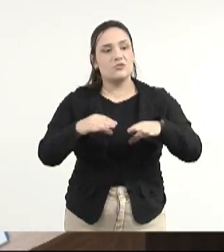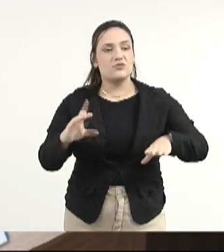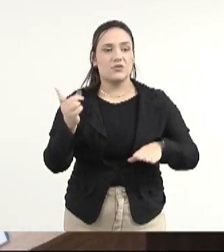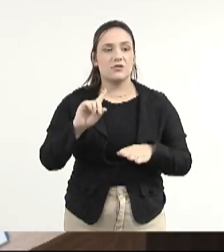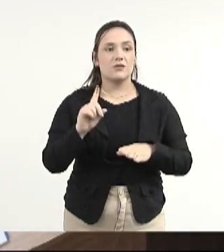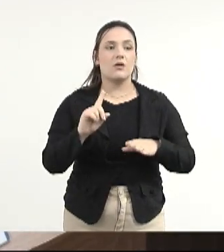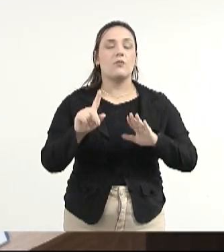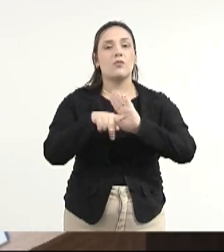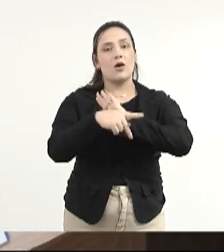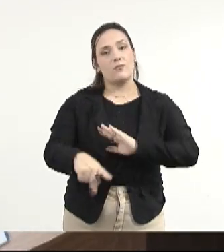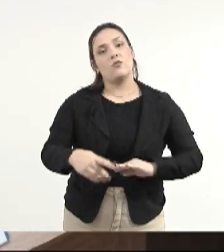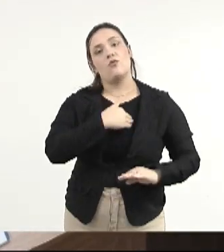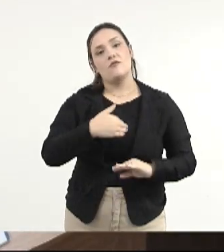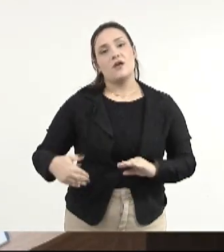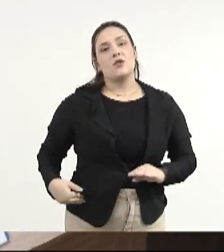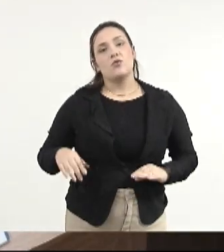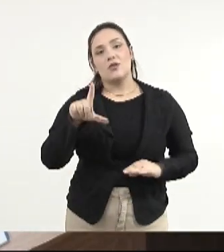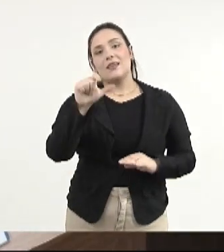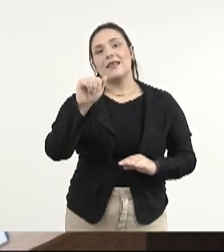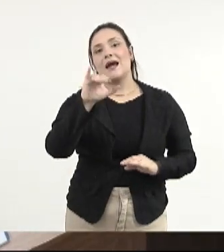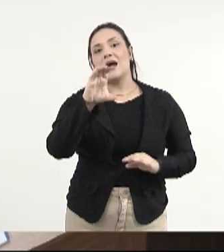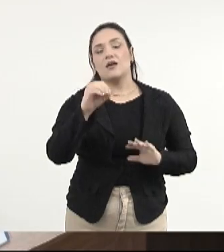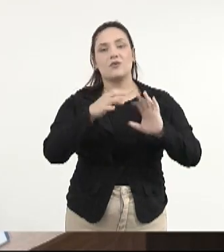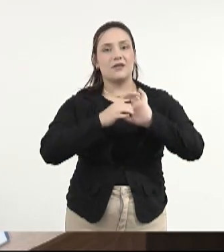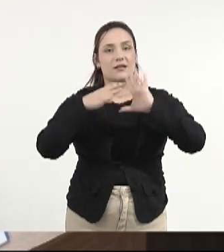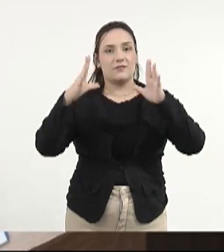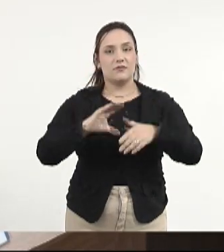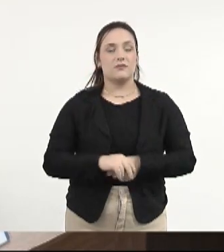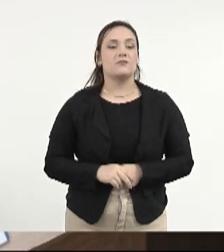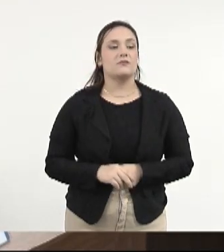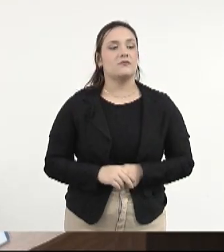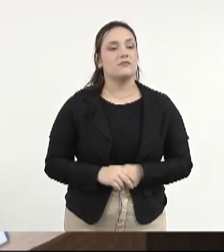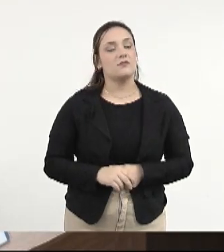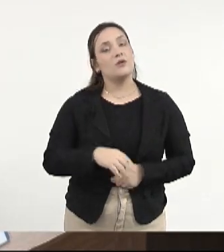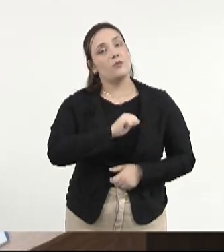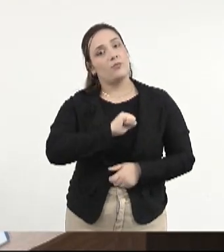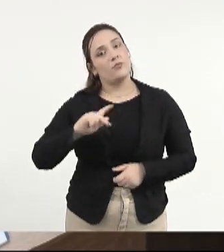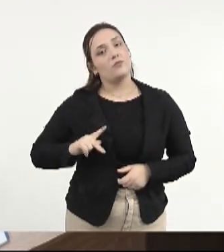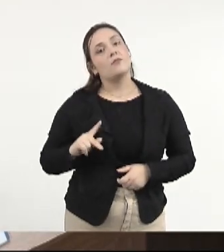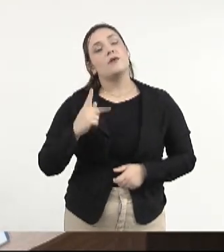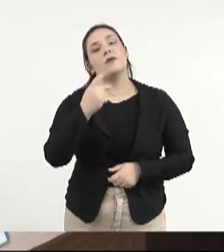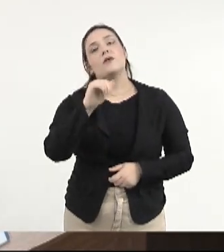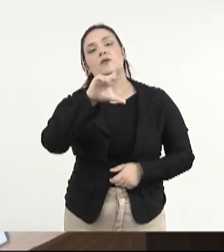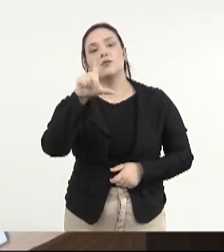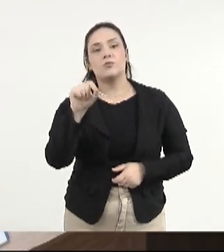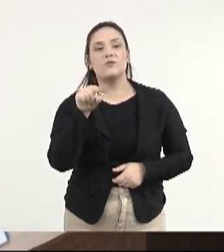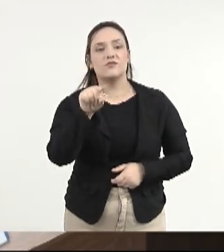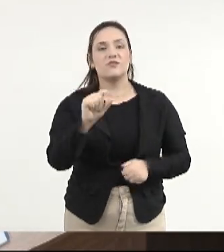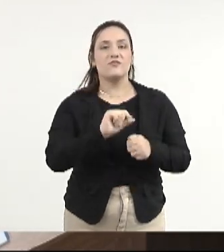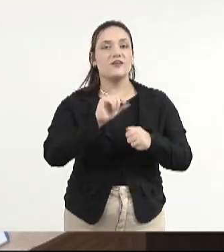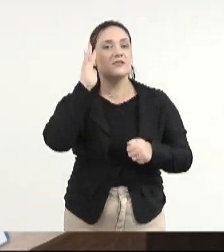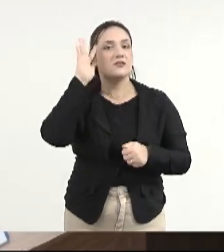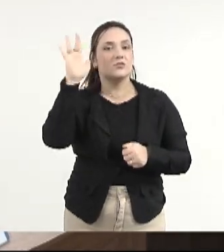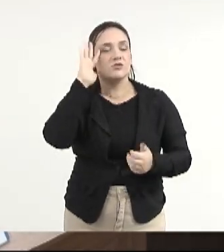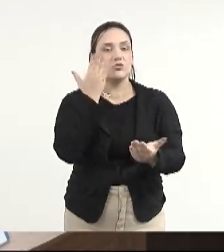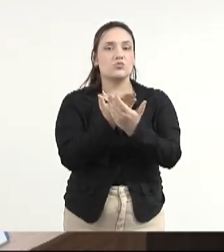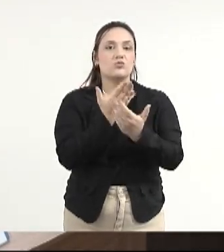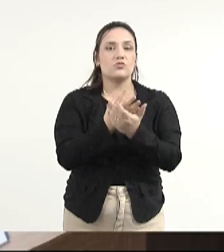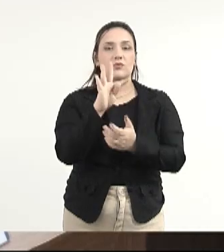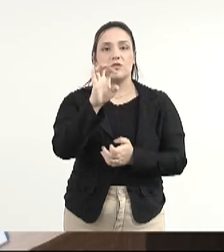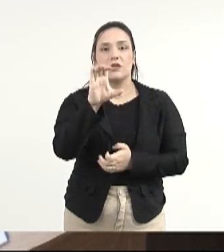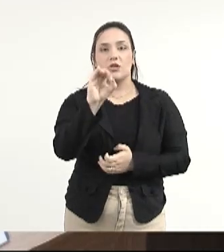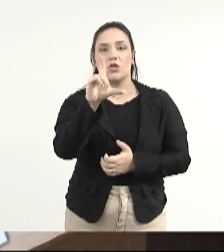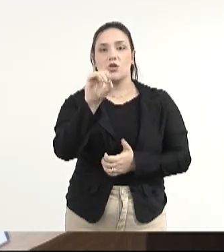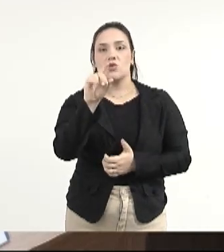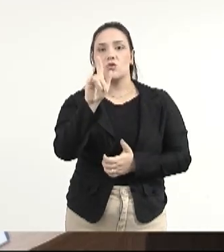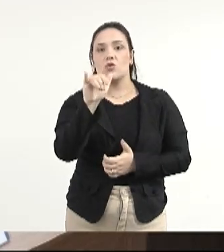Estado laico. O próprio apóstolo Paulo, deputado Pedro Kemp, Vossa Excelência, que fez teologia, ele diz